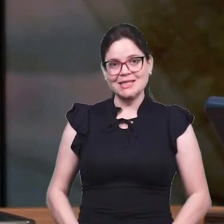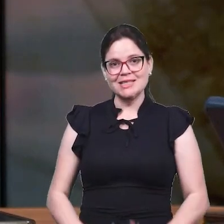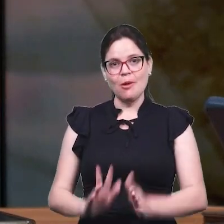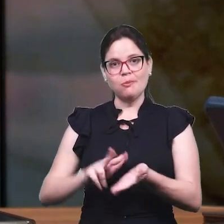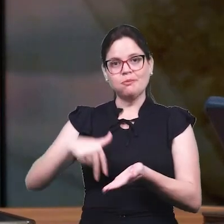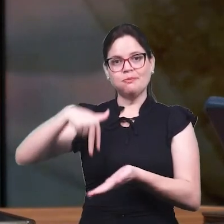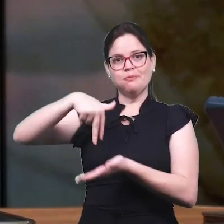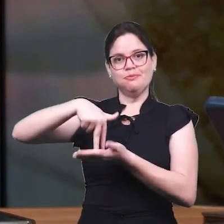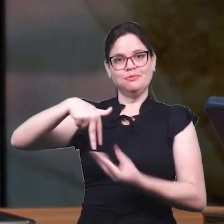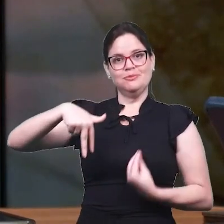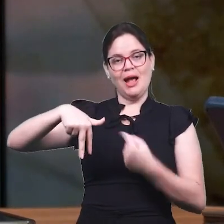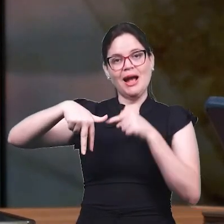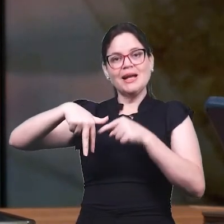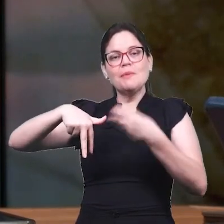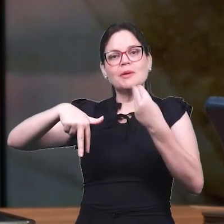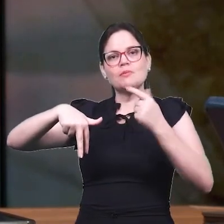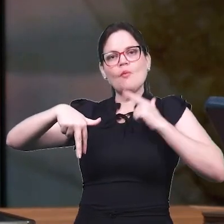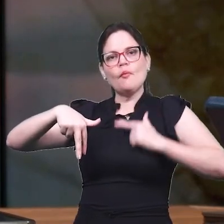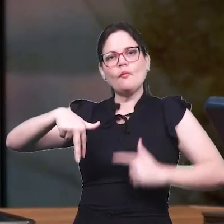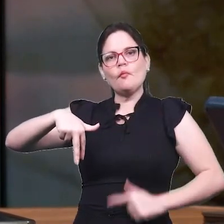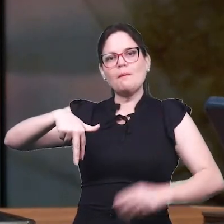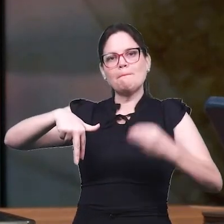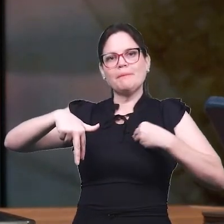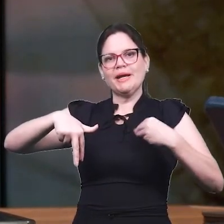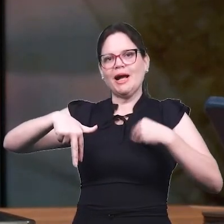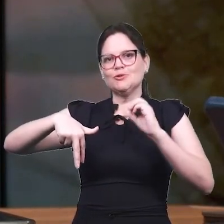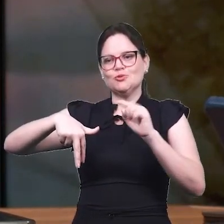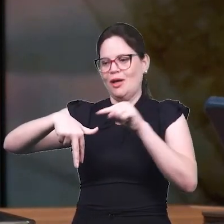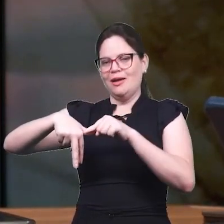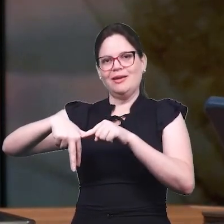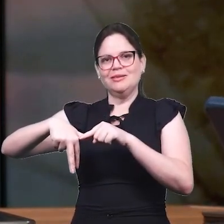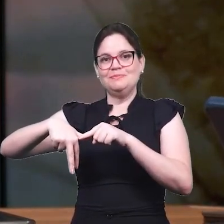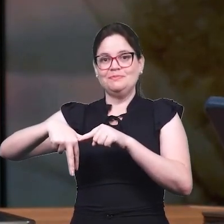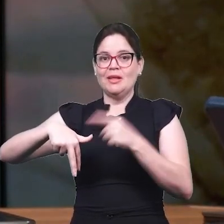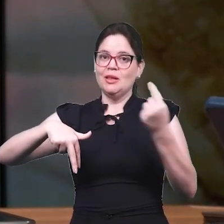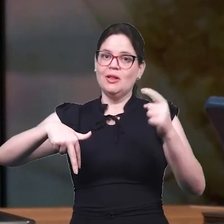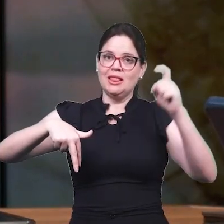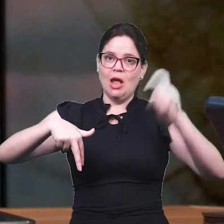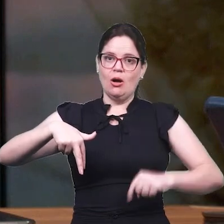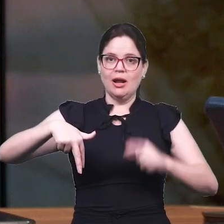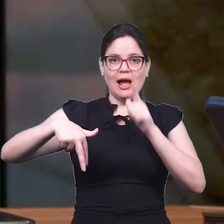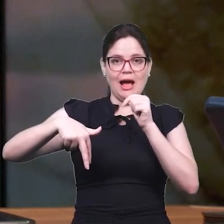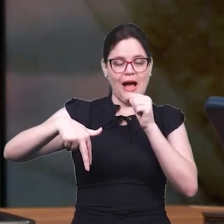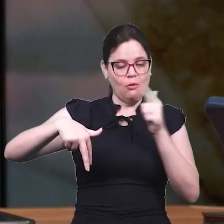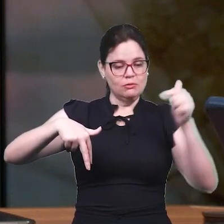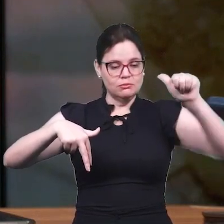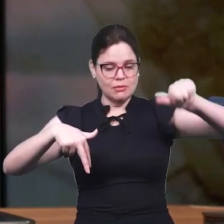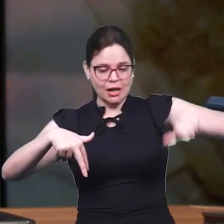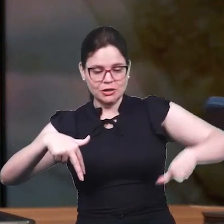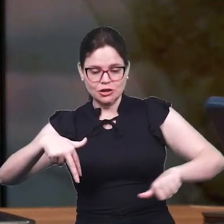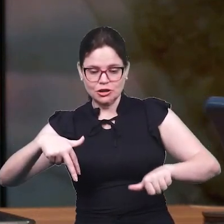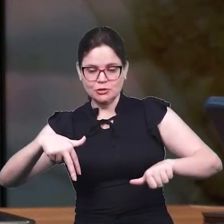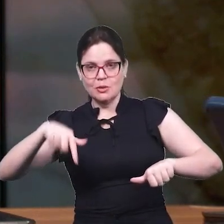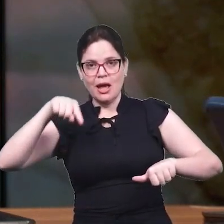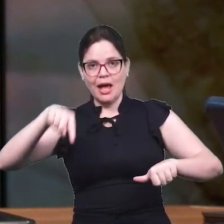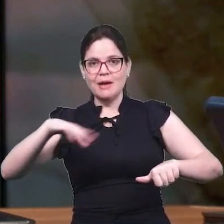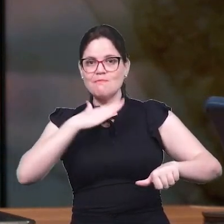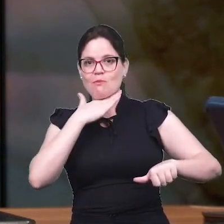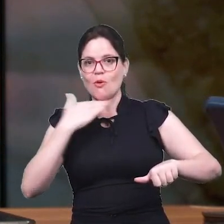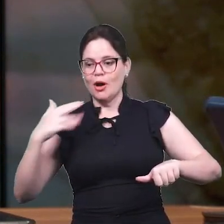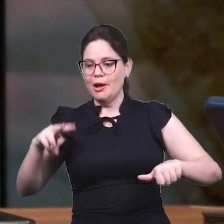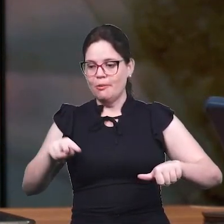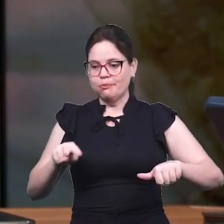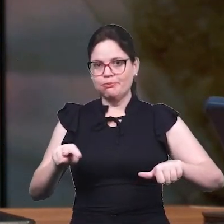E ele fala que no batismo, né, o homem ele é sepultado para este mundo e ele nasce para andar